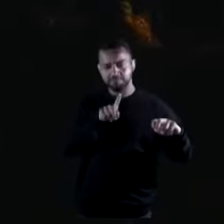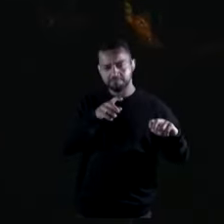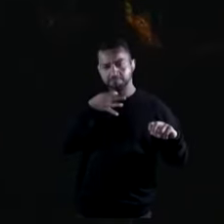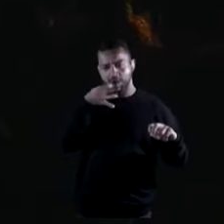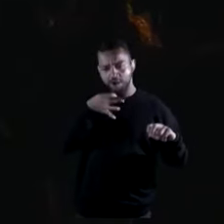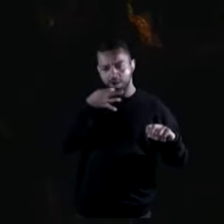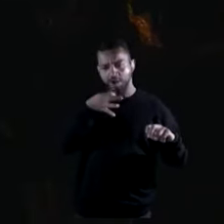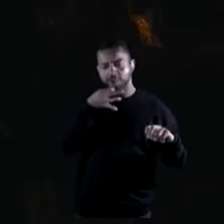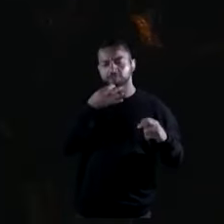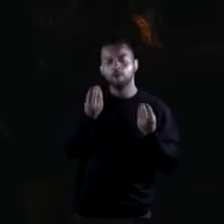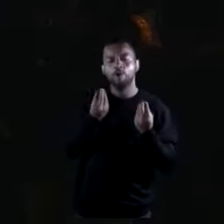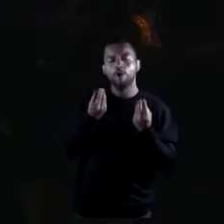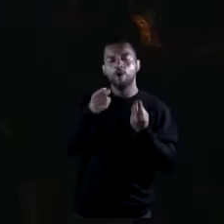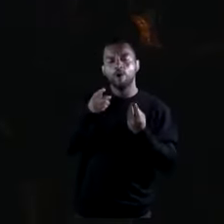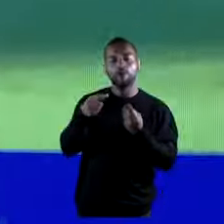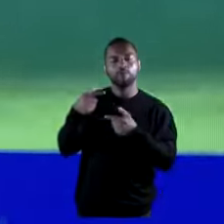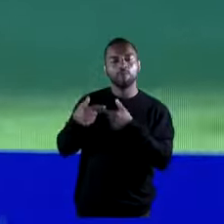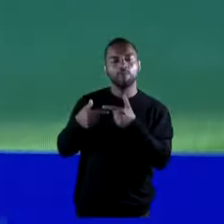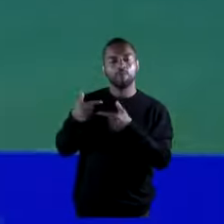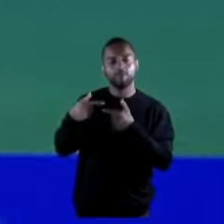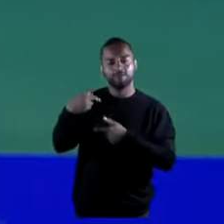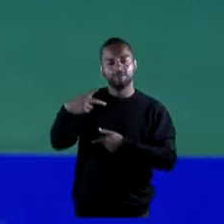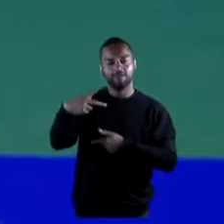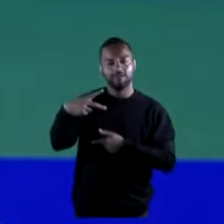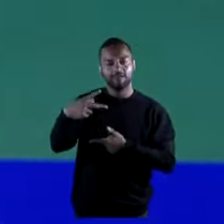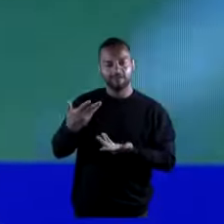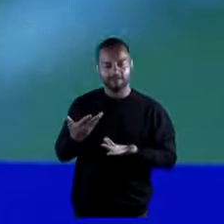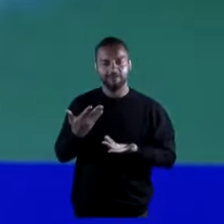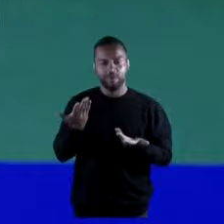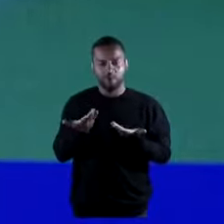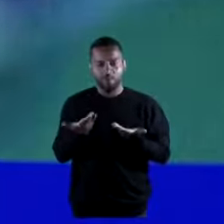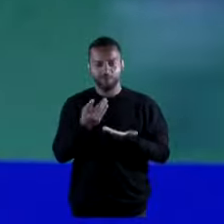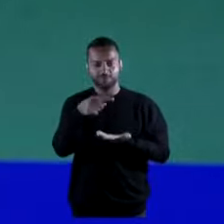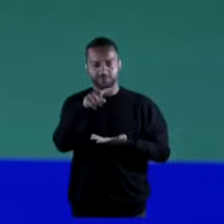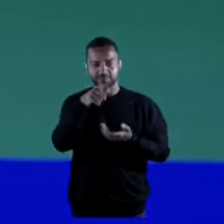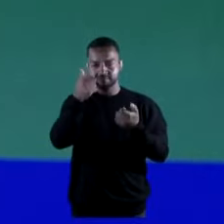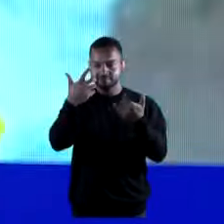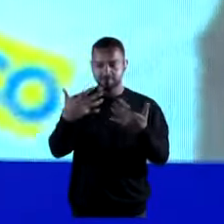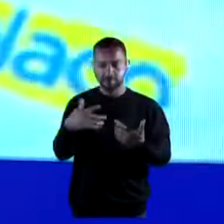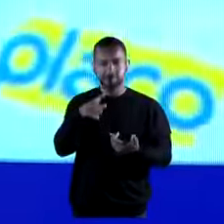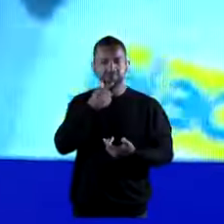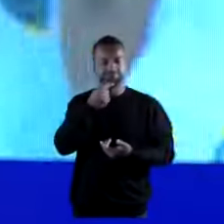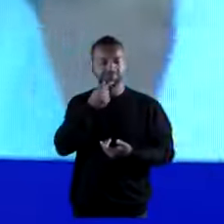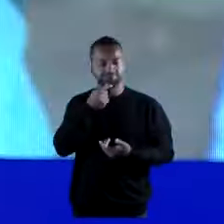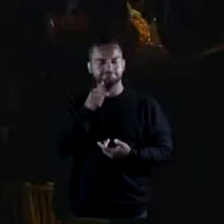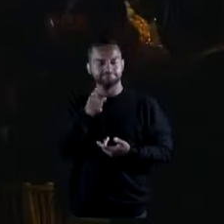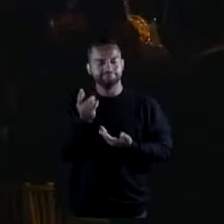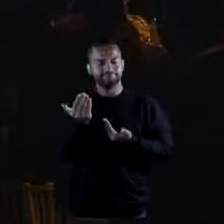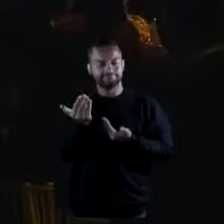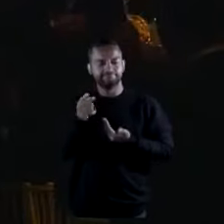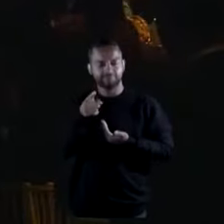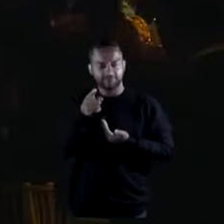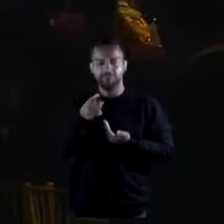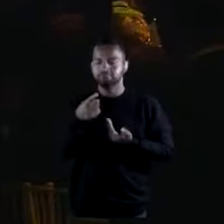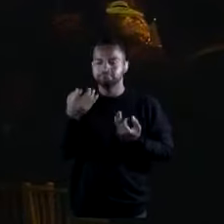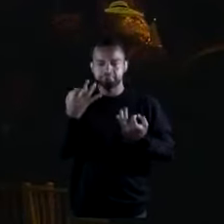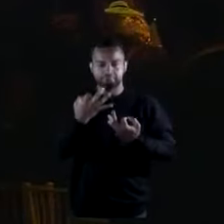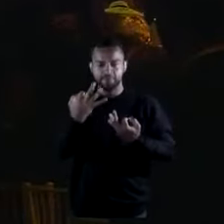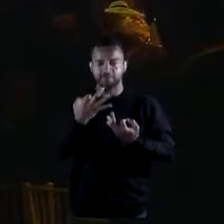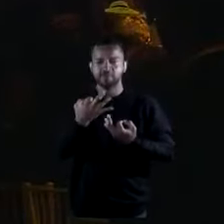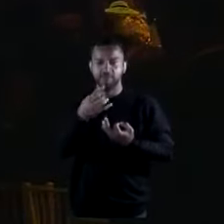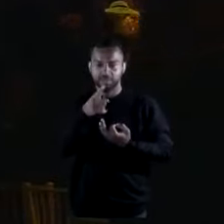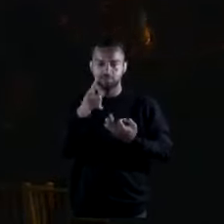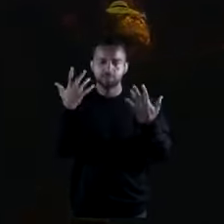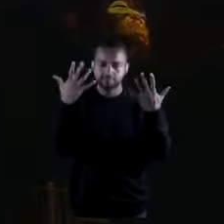é o desempenho do Rainer. Quando hoje vocês estavam falando, esse menino jogou muito. Ele fez um belo campeonato, tá